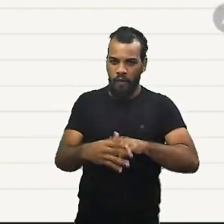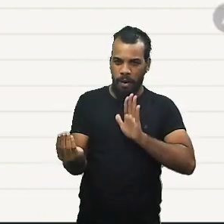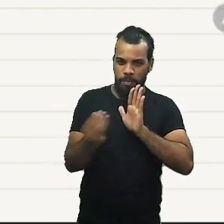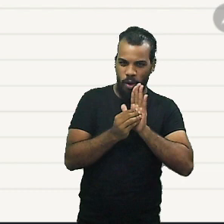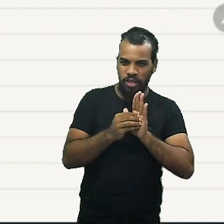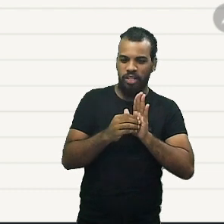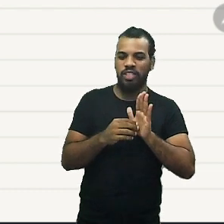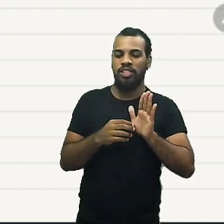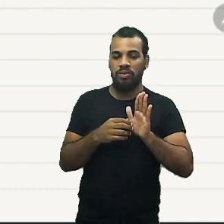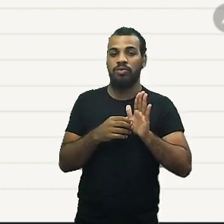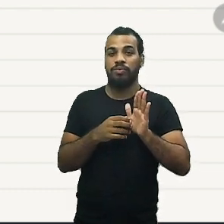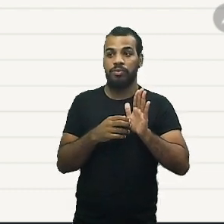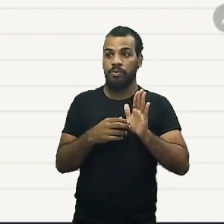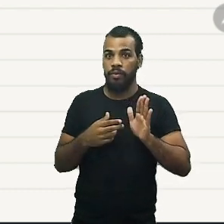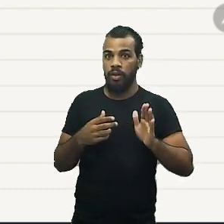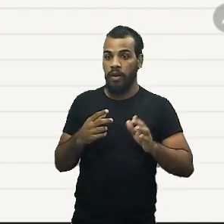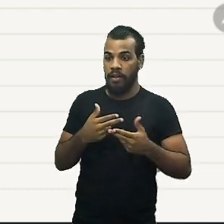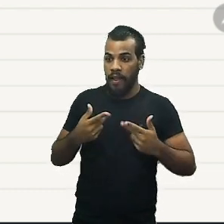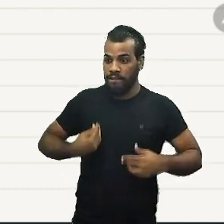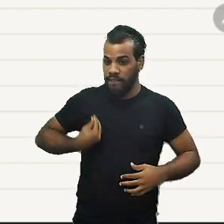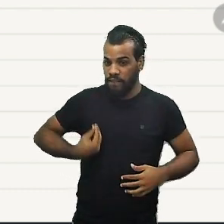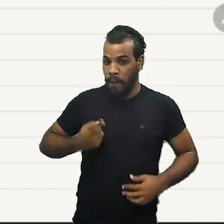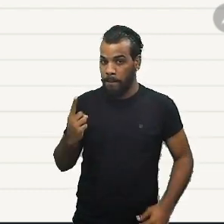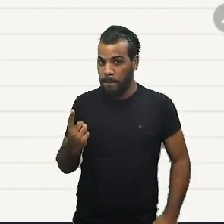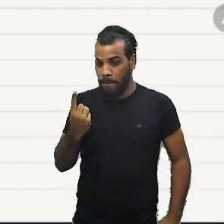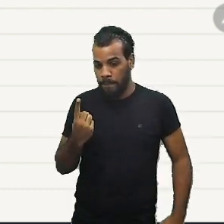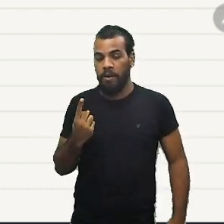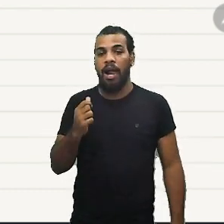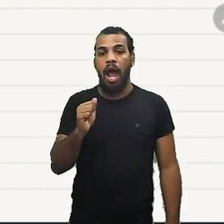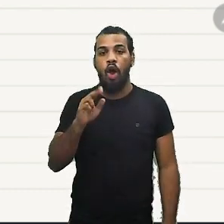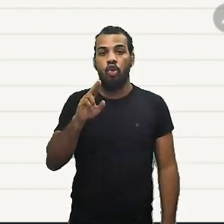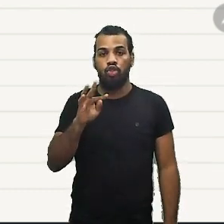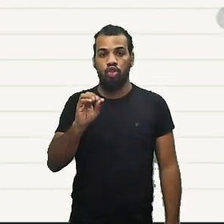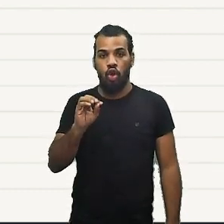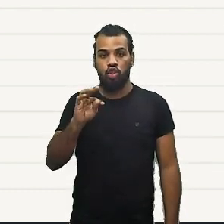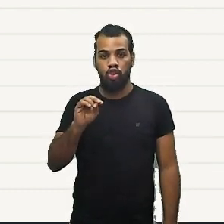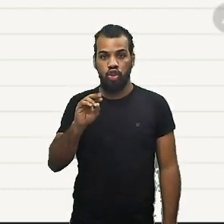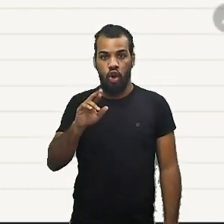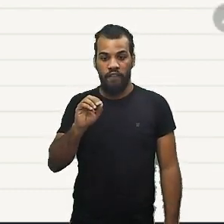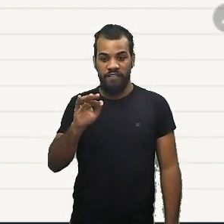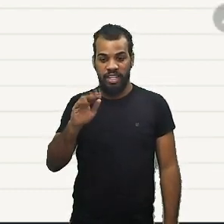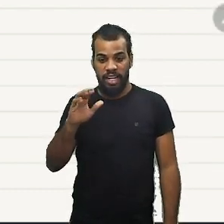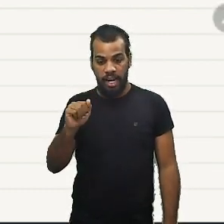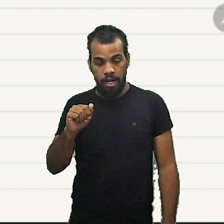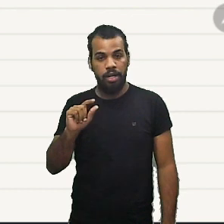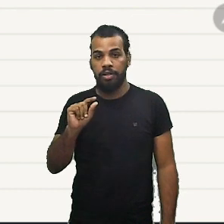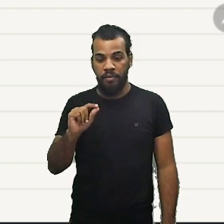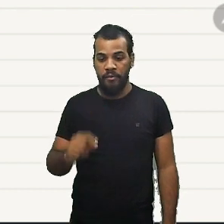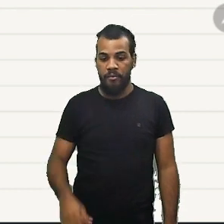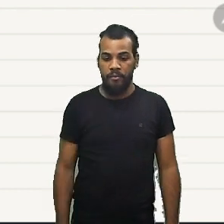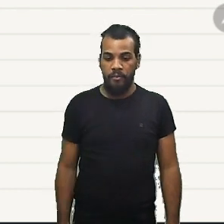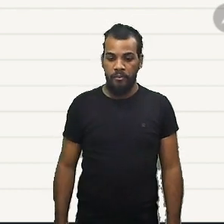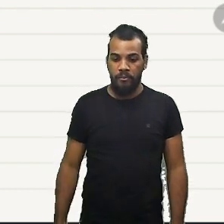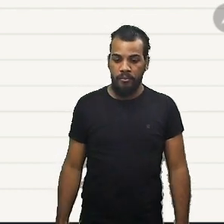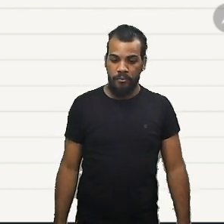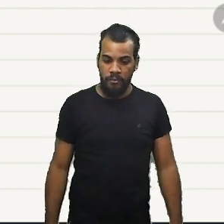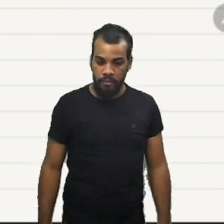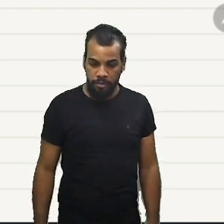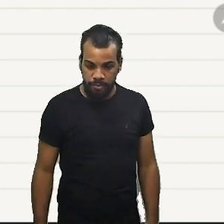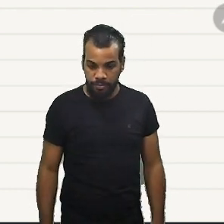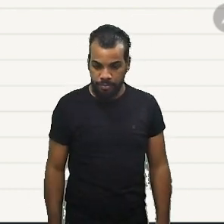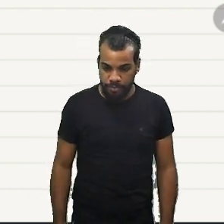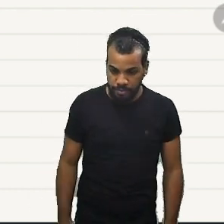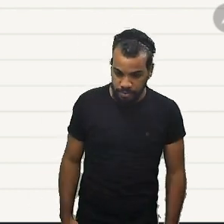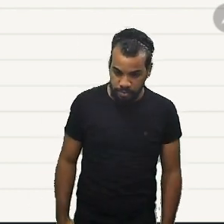os primeiros seres vivos da teoria autotrófica eram seres vivos, ó, quimio, vê o nome,